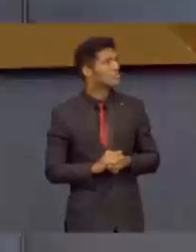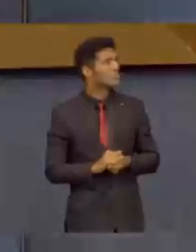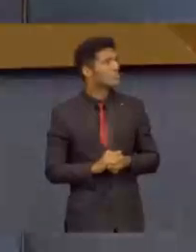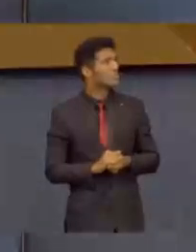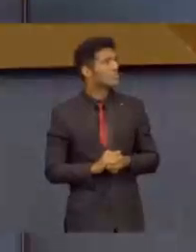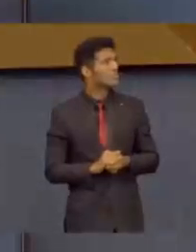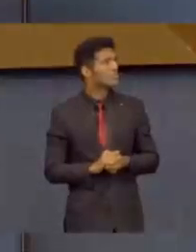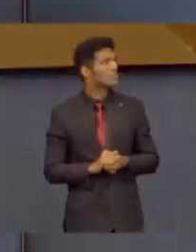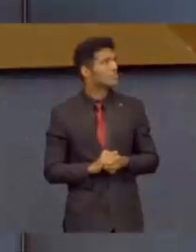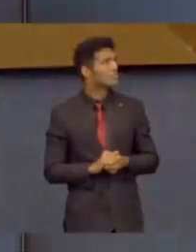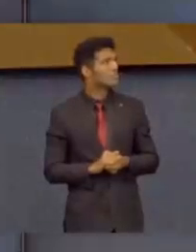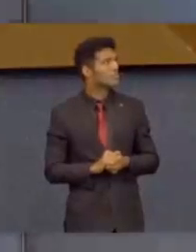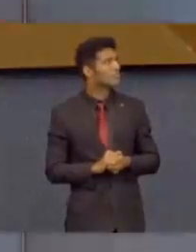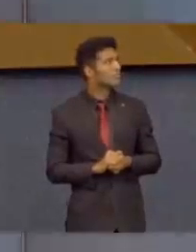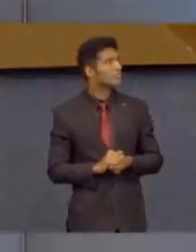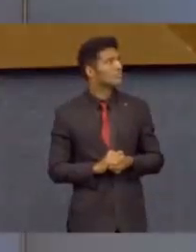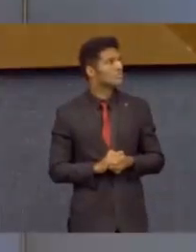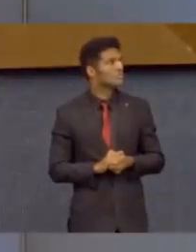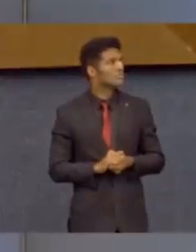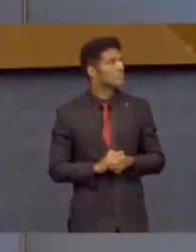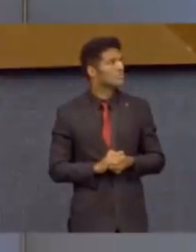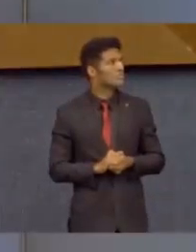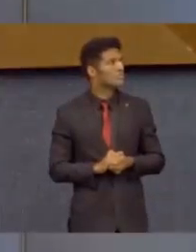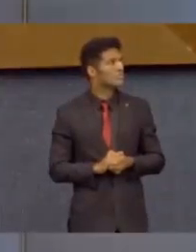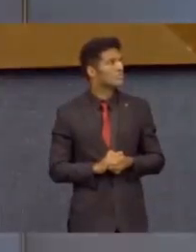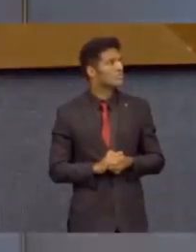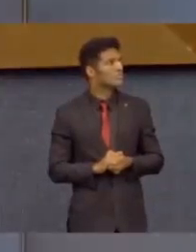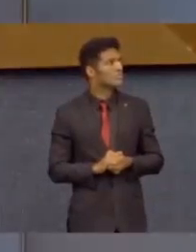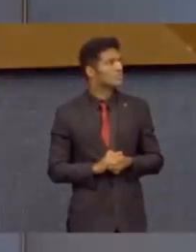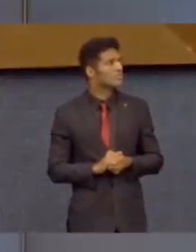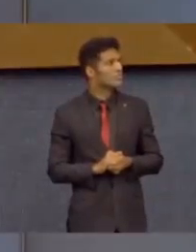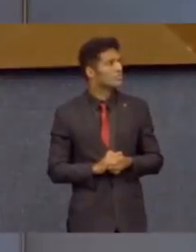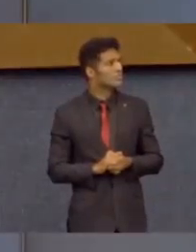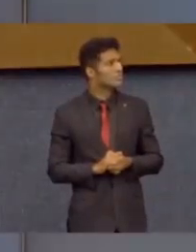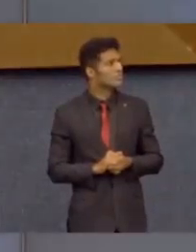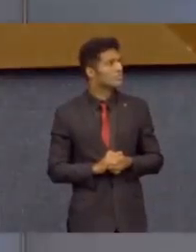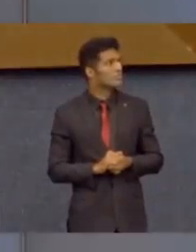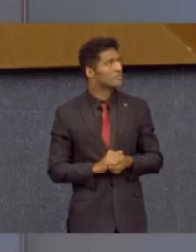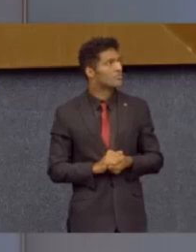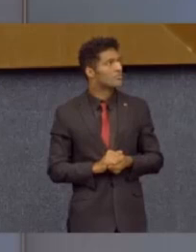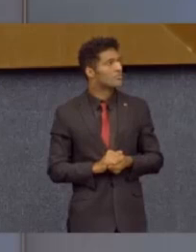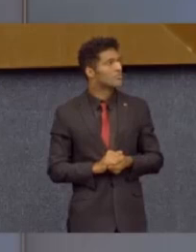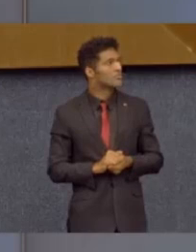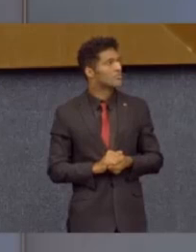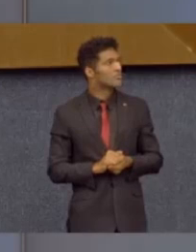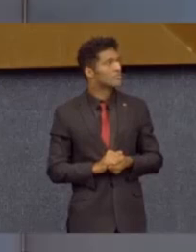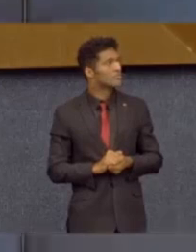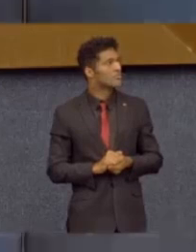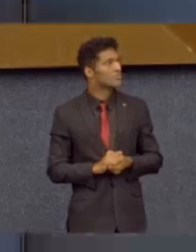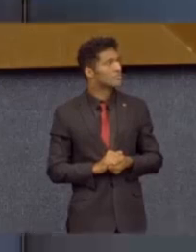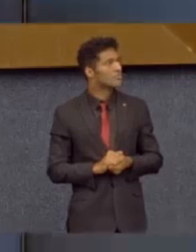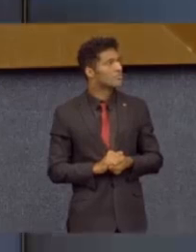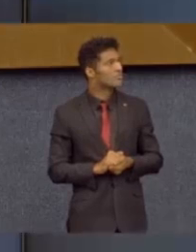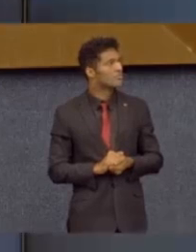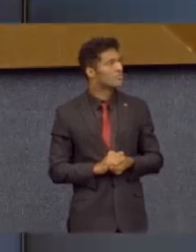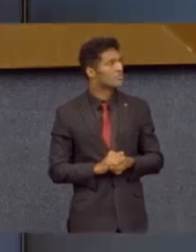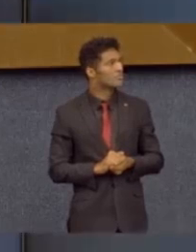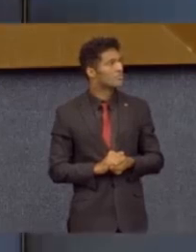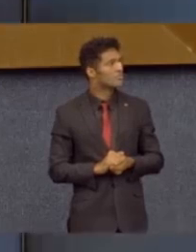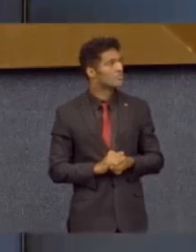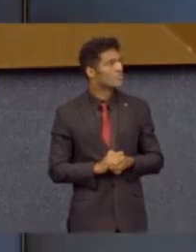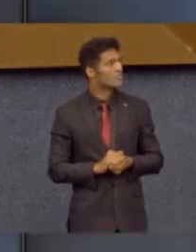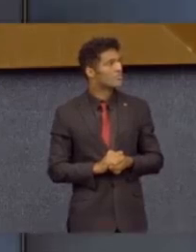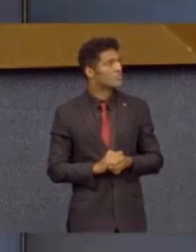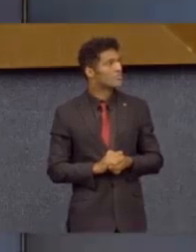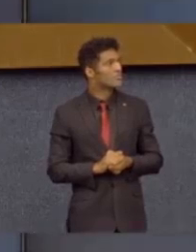transubstanciação. Eu tenho a certeza que não há riqueza maior que o amor que há em